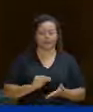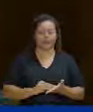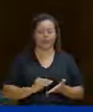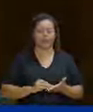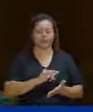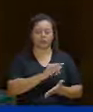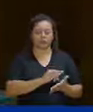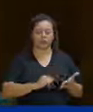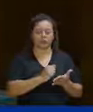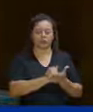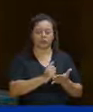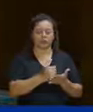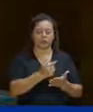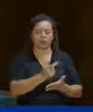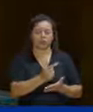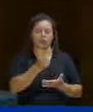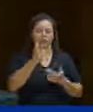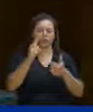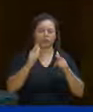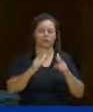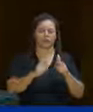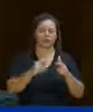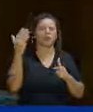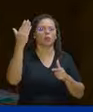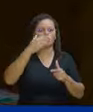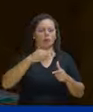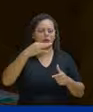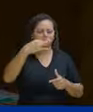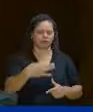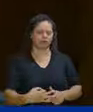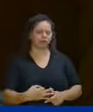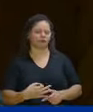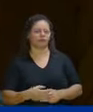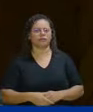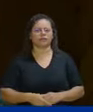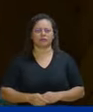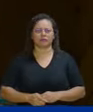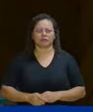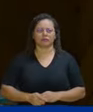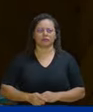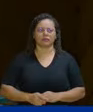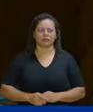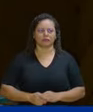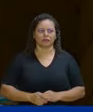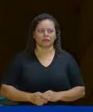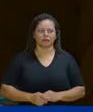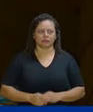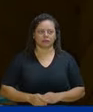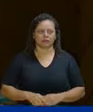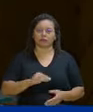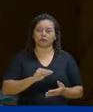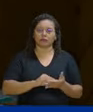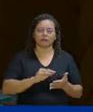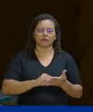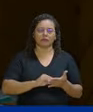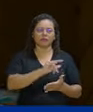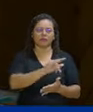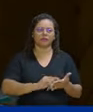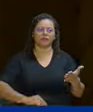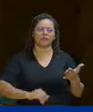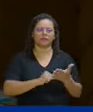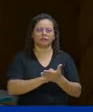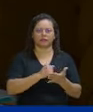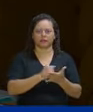documentos pertinentes. Aspas. Da mesma forma, a ausência do contrato de prestação